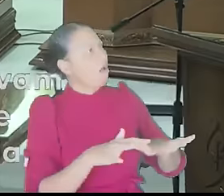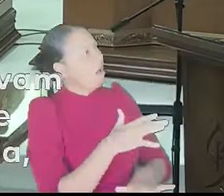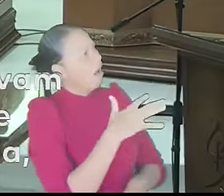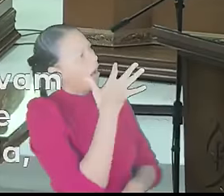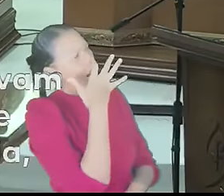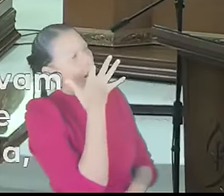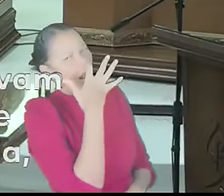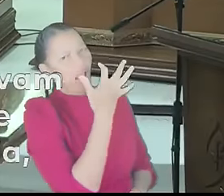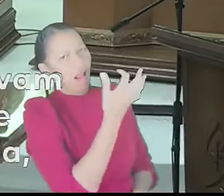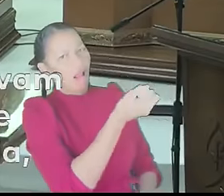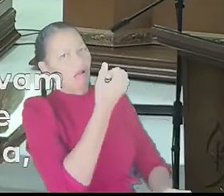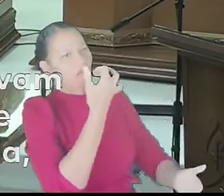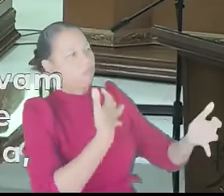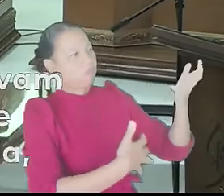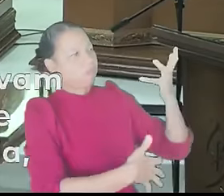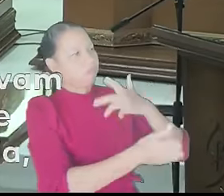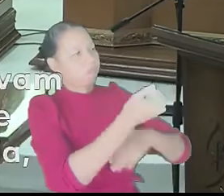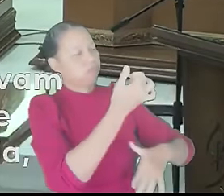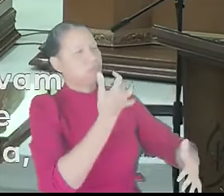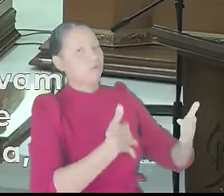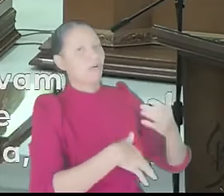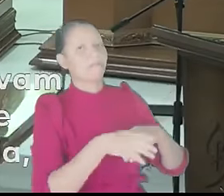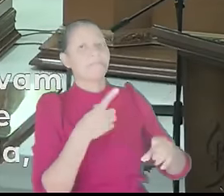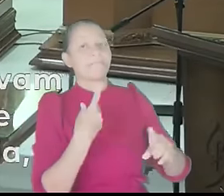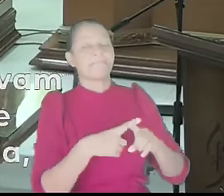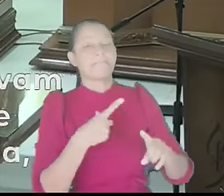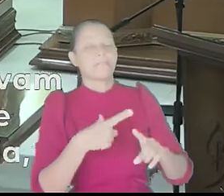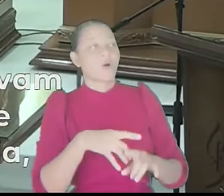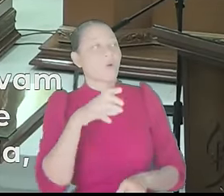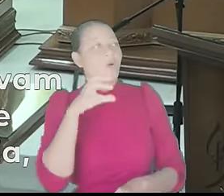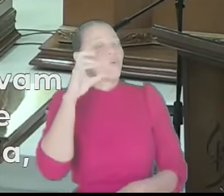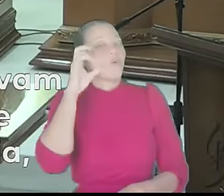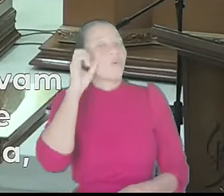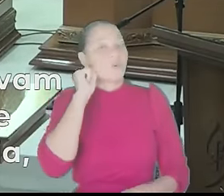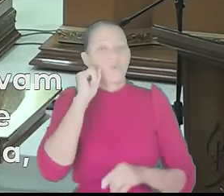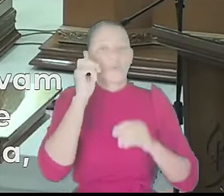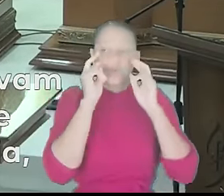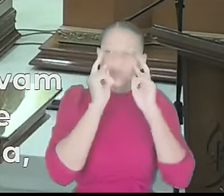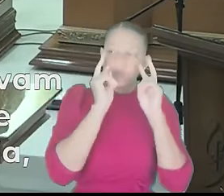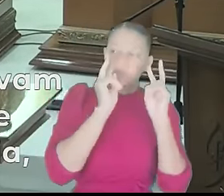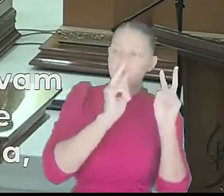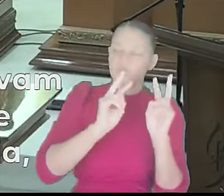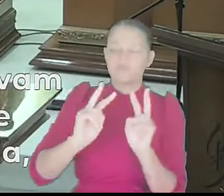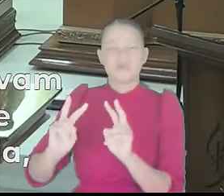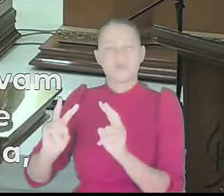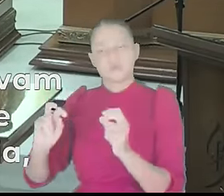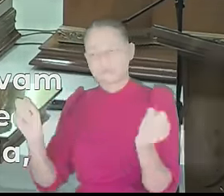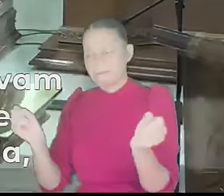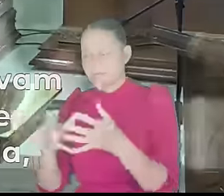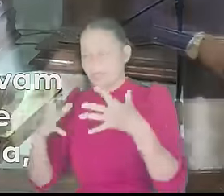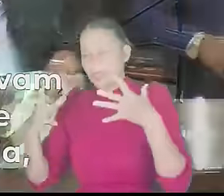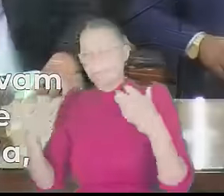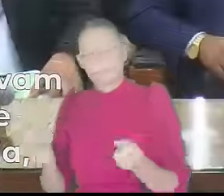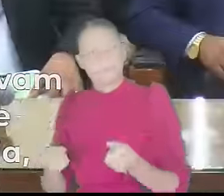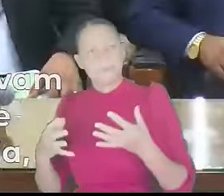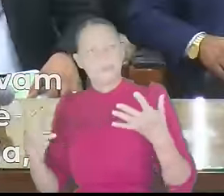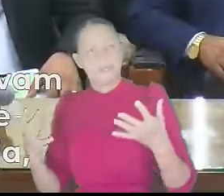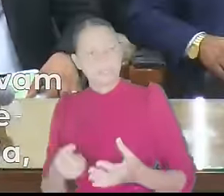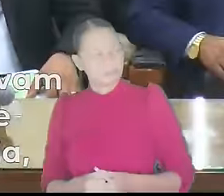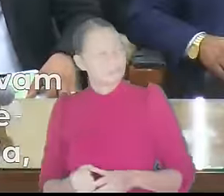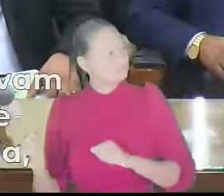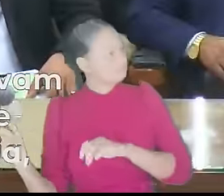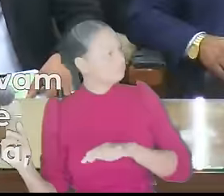dizia, porque ouviam e viam os sinais que ele fazia. Mas, irmão, já pensou? Diz que as